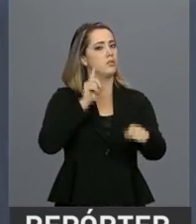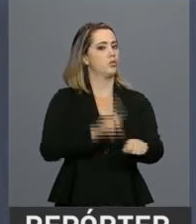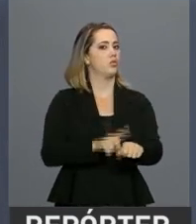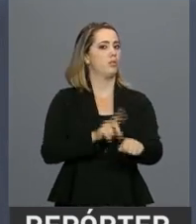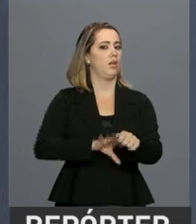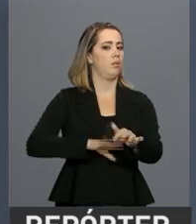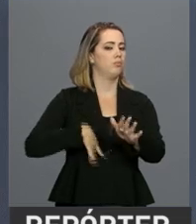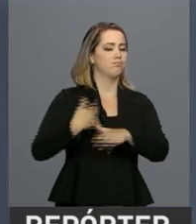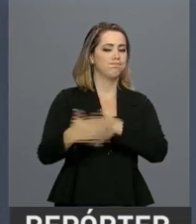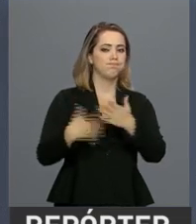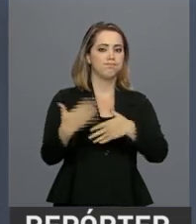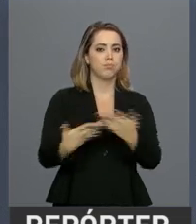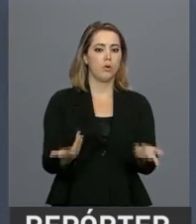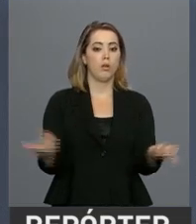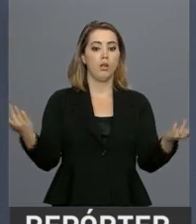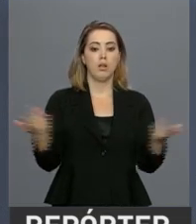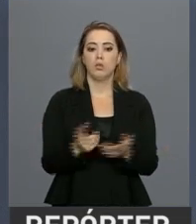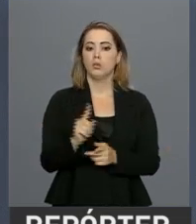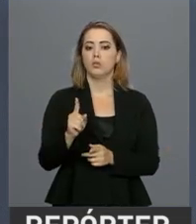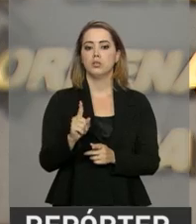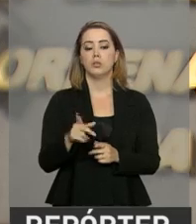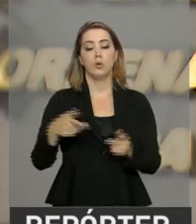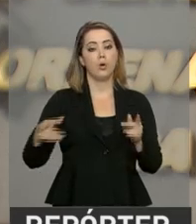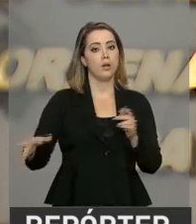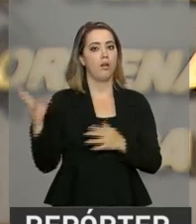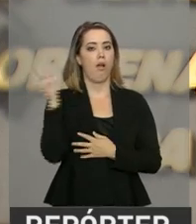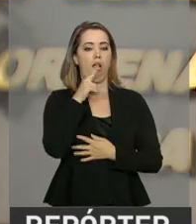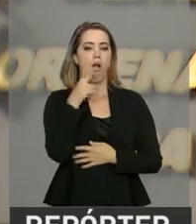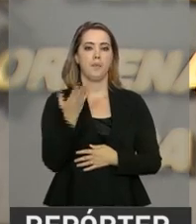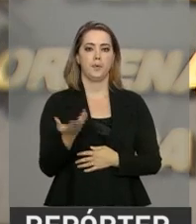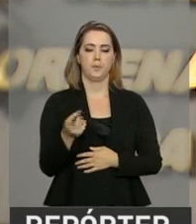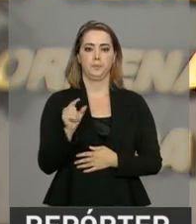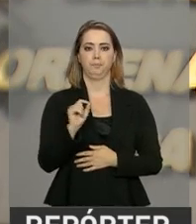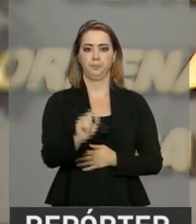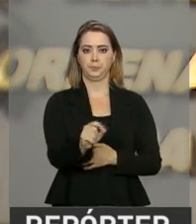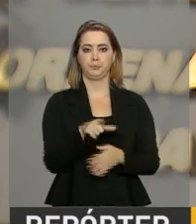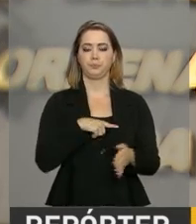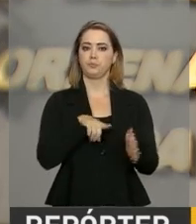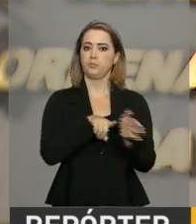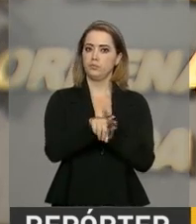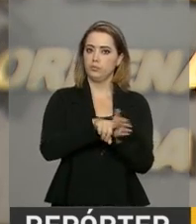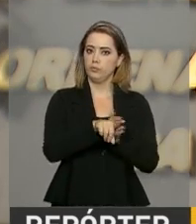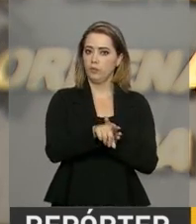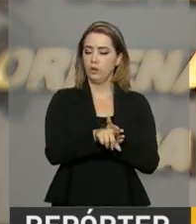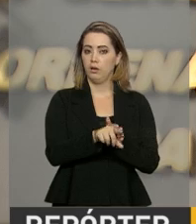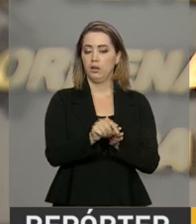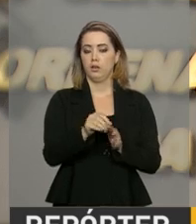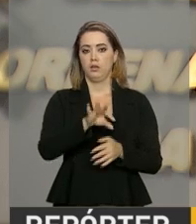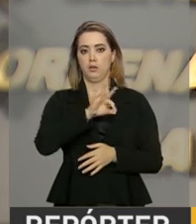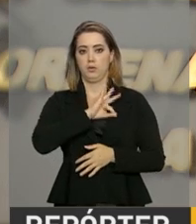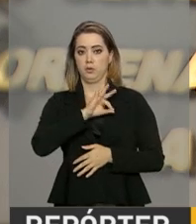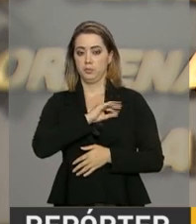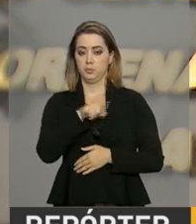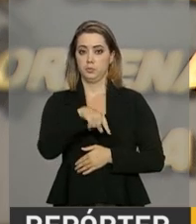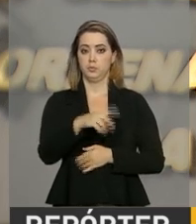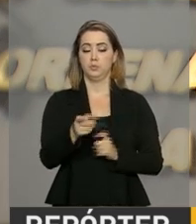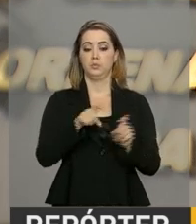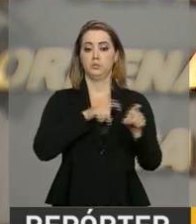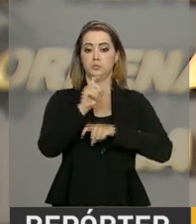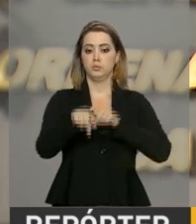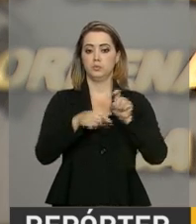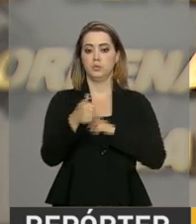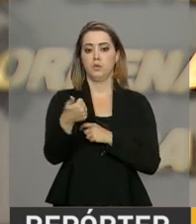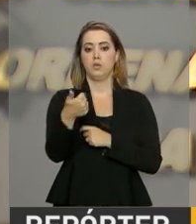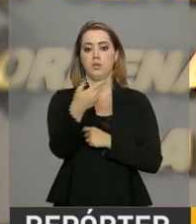isso é de forma automática. Com o inquérito policial eletrônico, a estimativa é economizar até 14 milhões